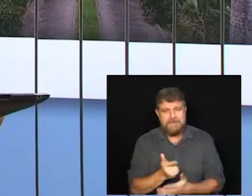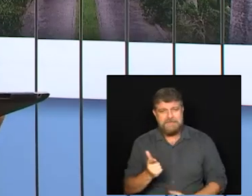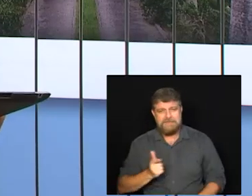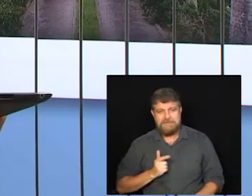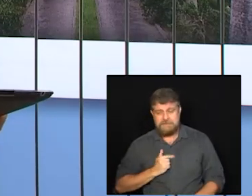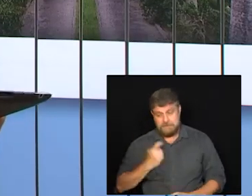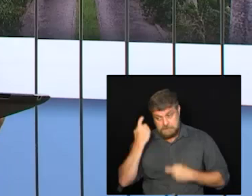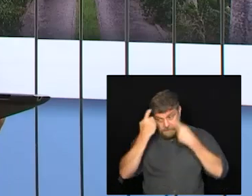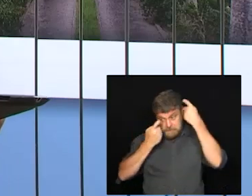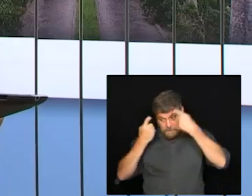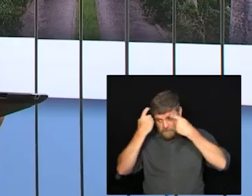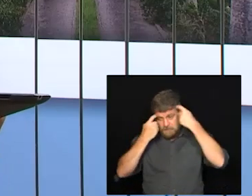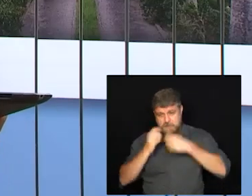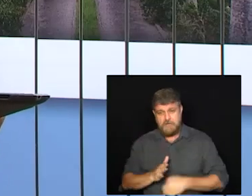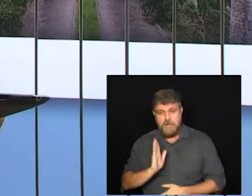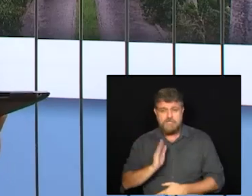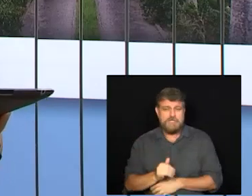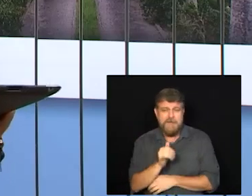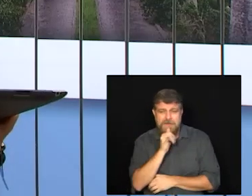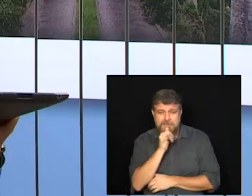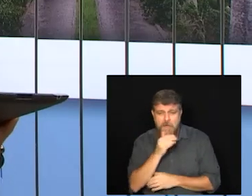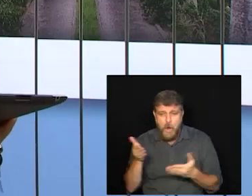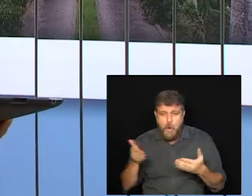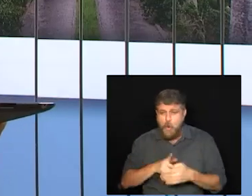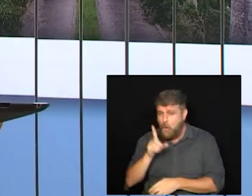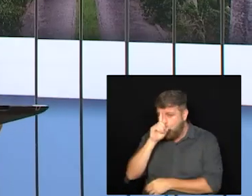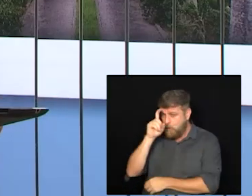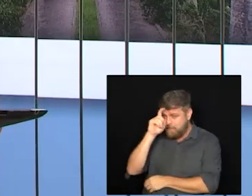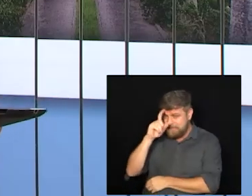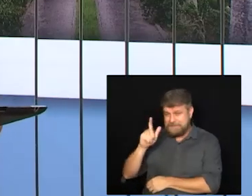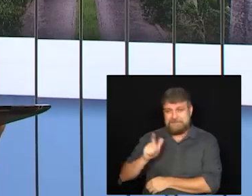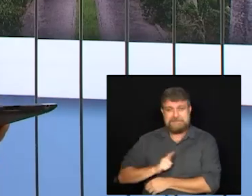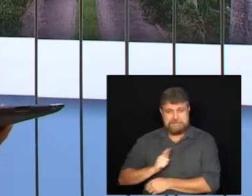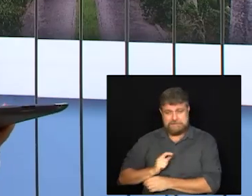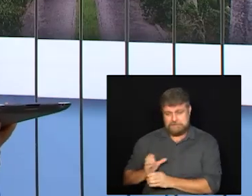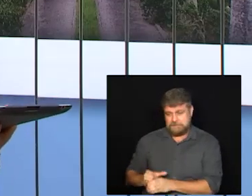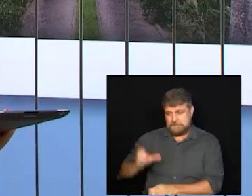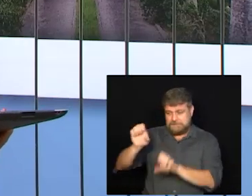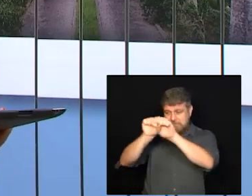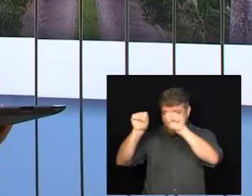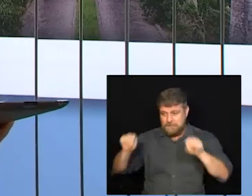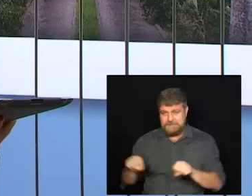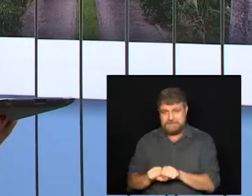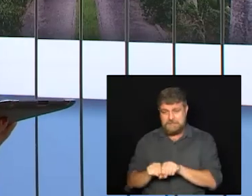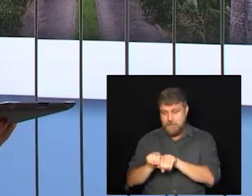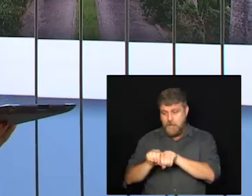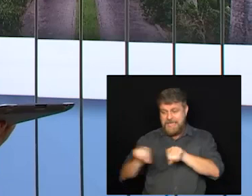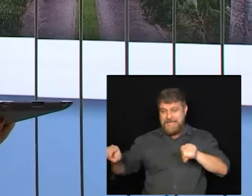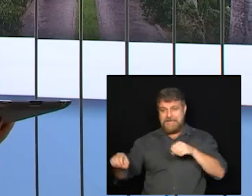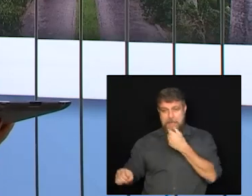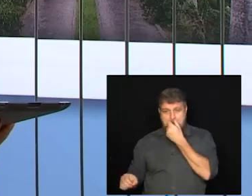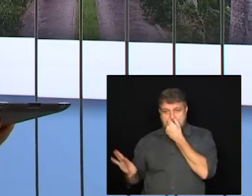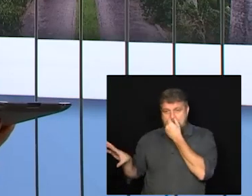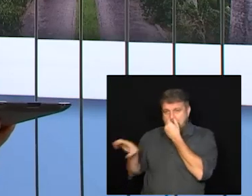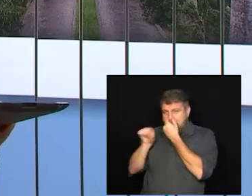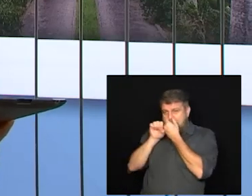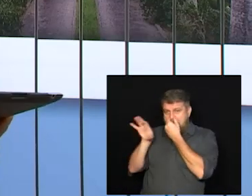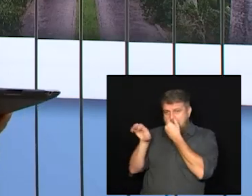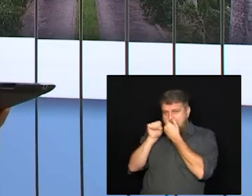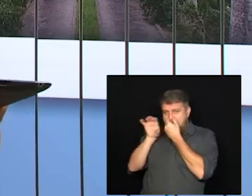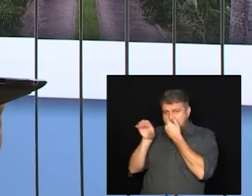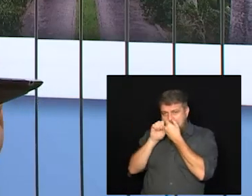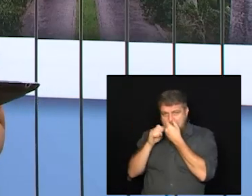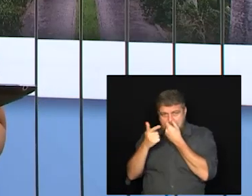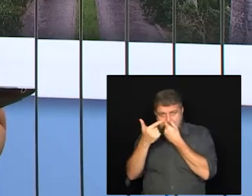algo preocupante, já que, por exemplo, hoje os hospitais, eles têm esse sistema encanado. Já se fosse utilizado